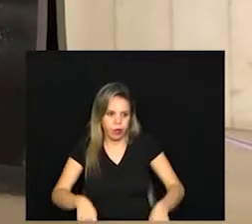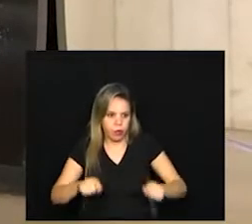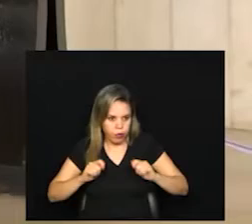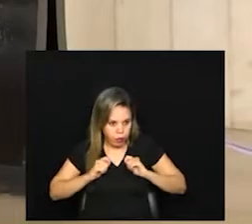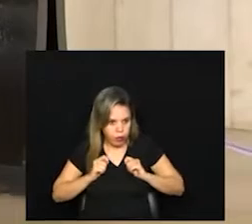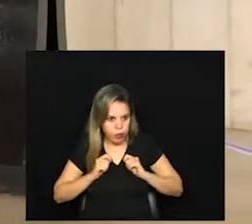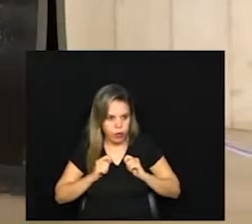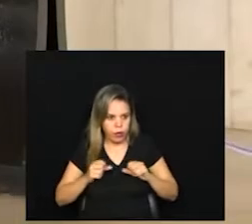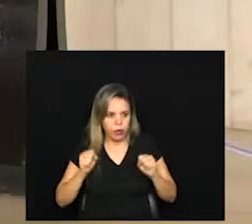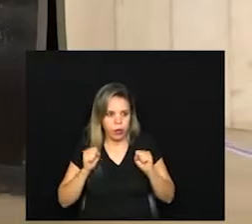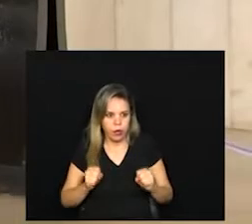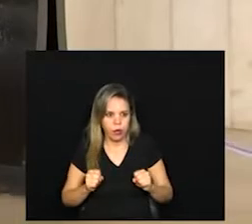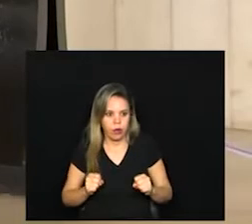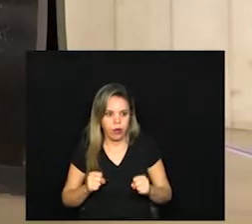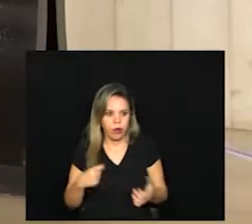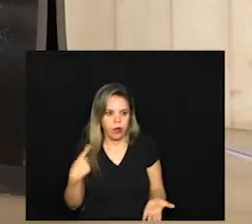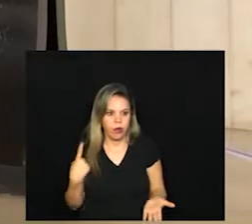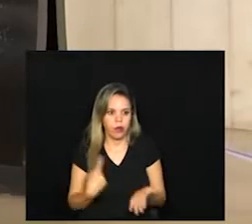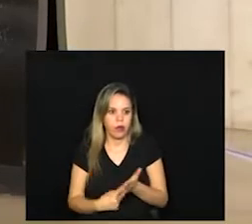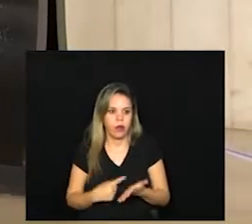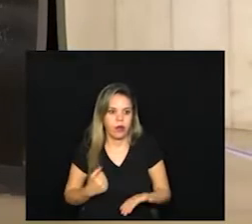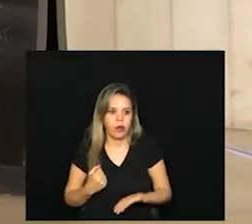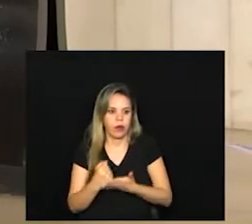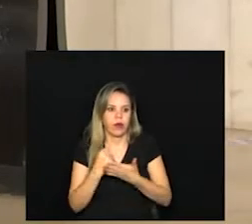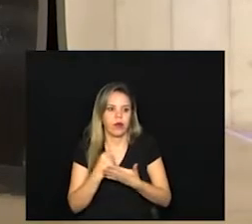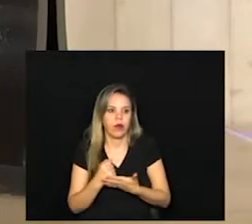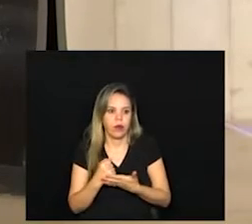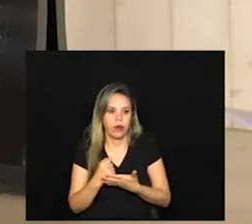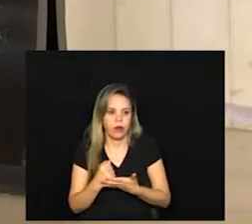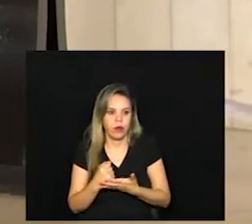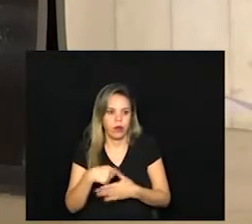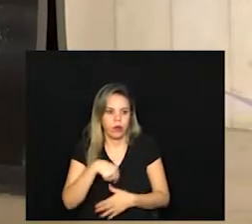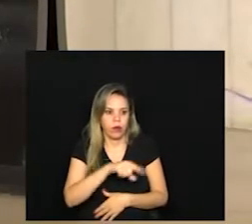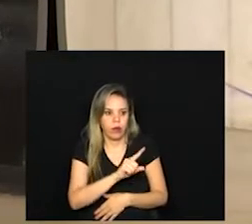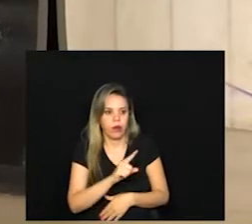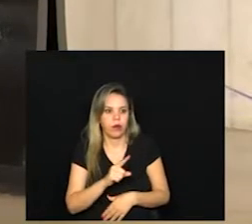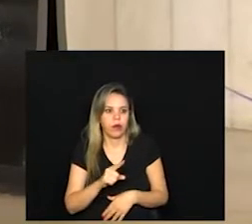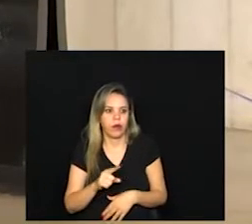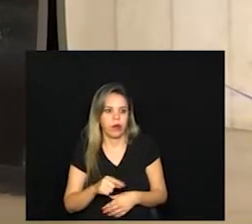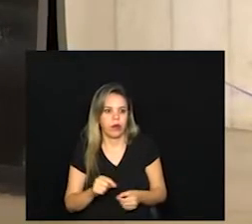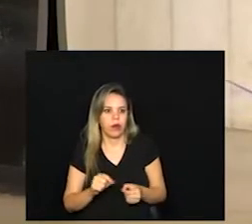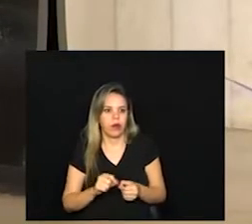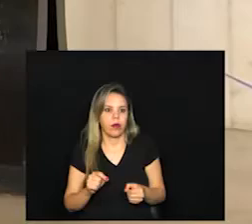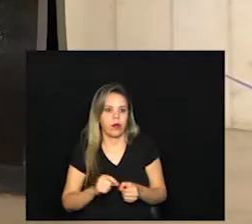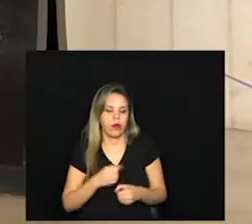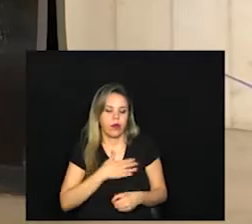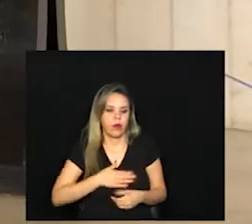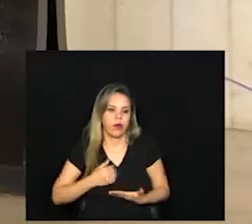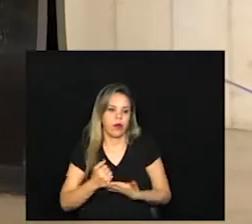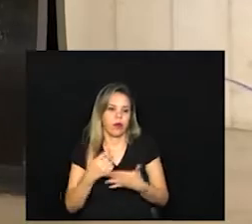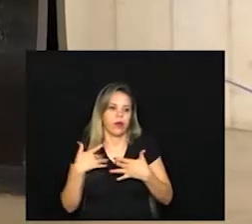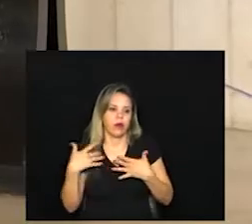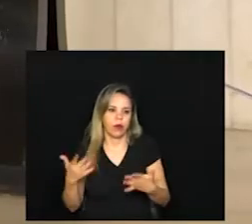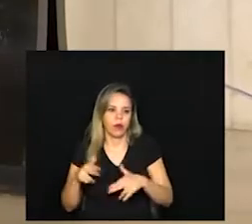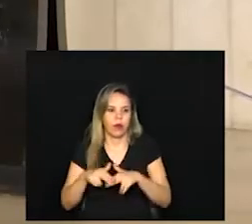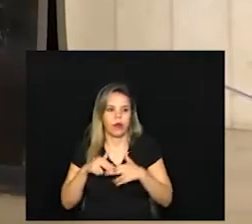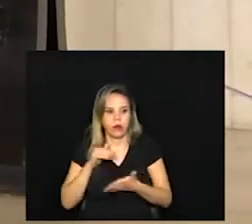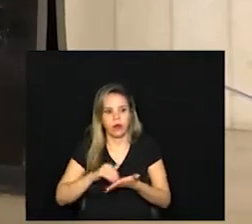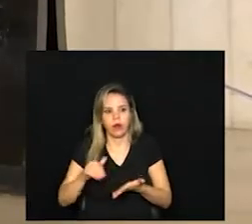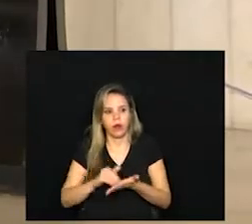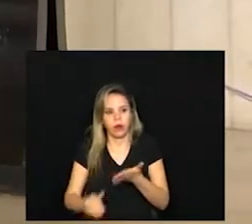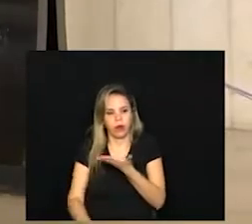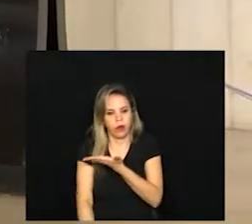cobertor, pode contar com a ajuda daqueles que vão praticar, logicamente, o amor ao próximo. Por isso, a